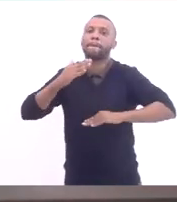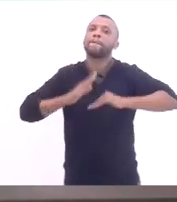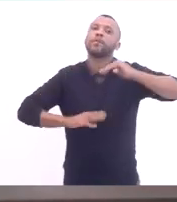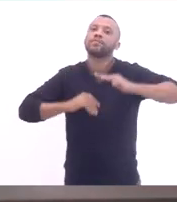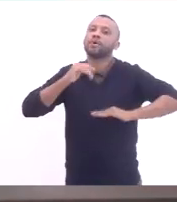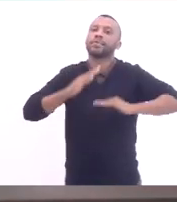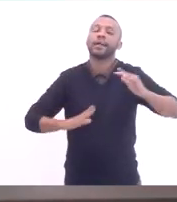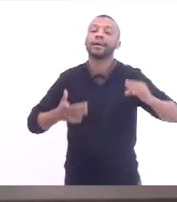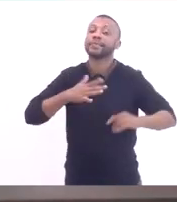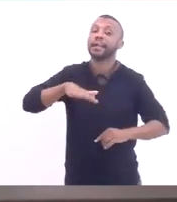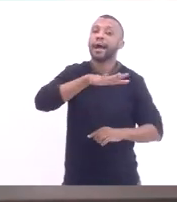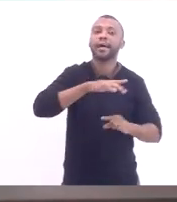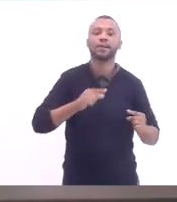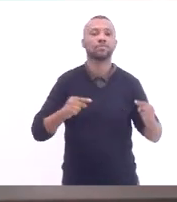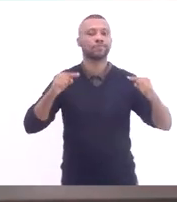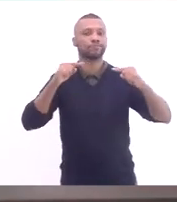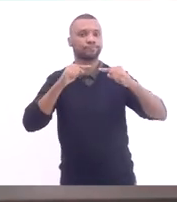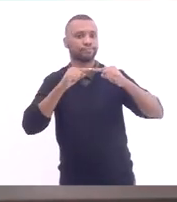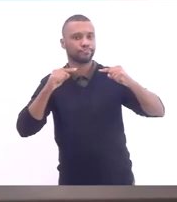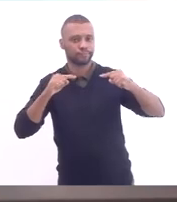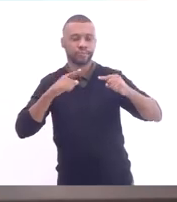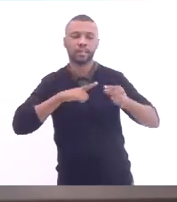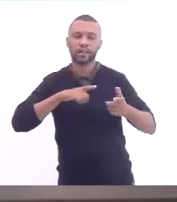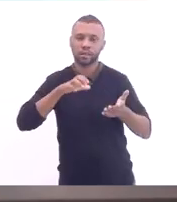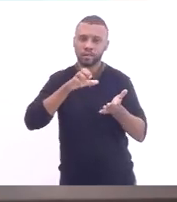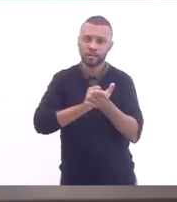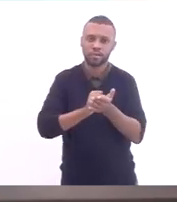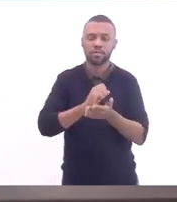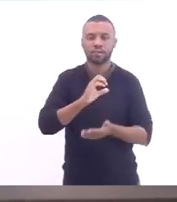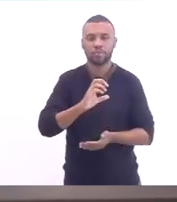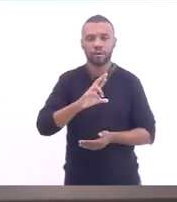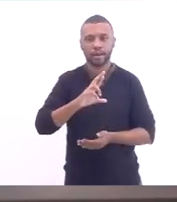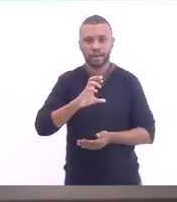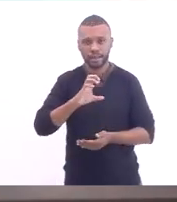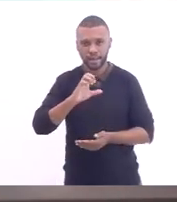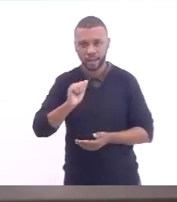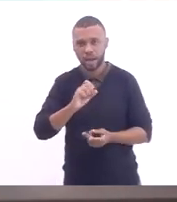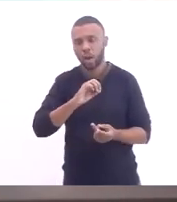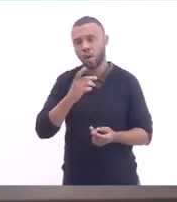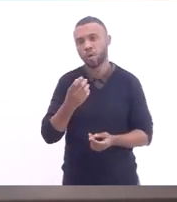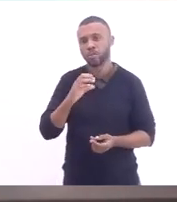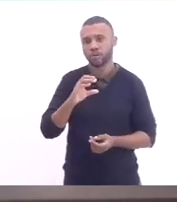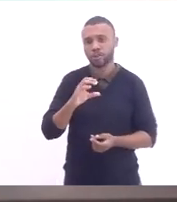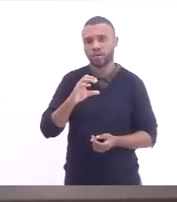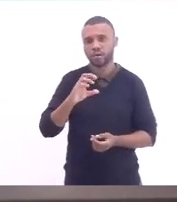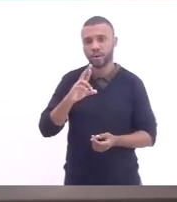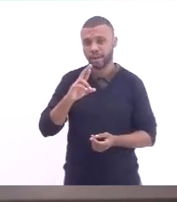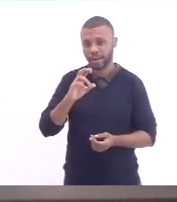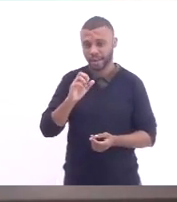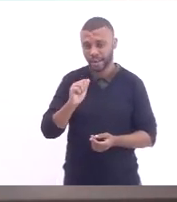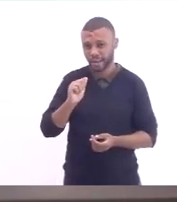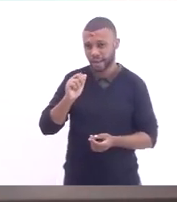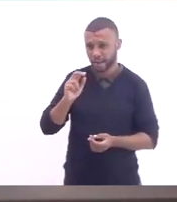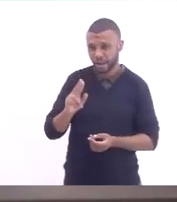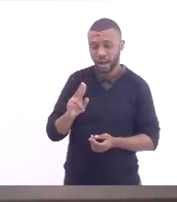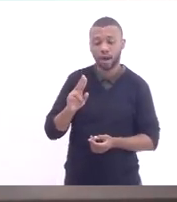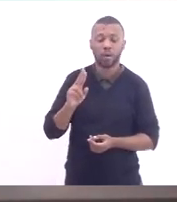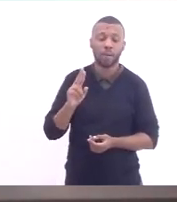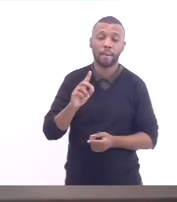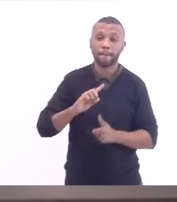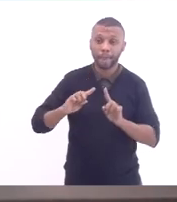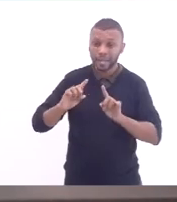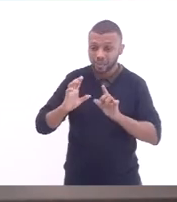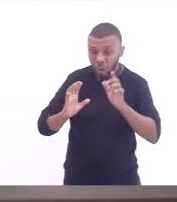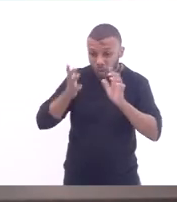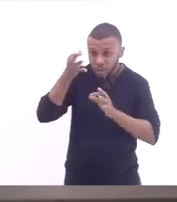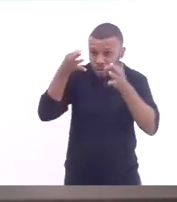da área, com registro ou no CREA ou no CAL. Mas isso não tem acontecido.